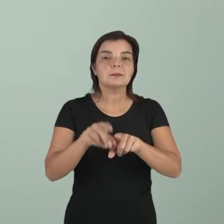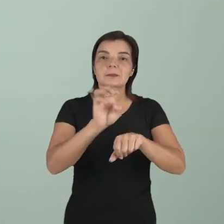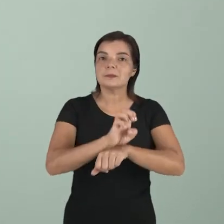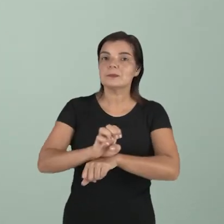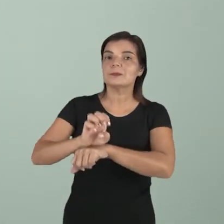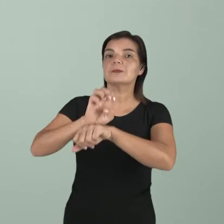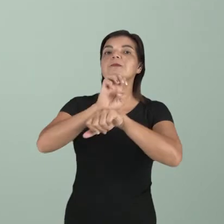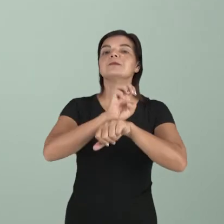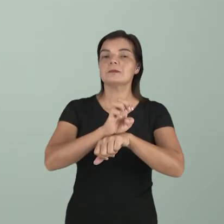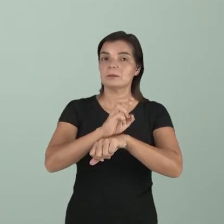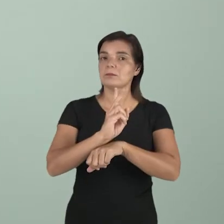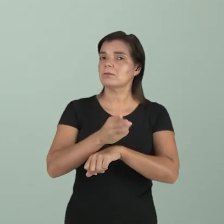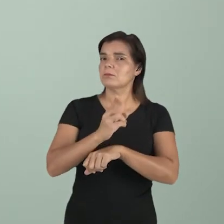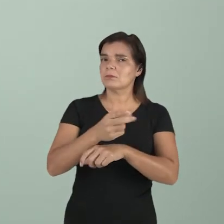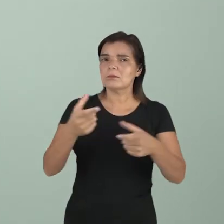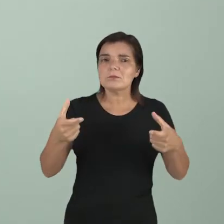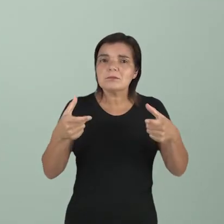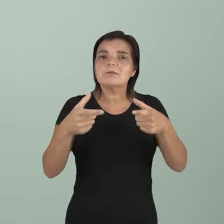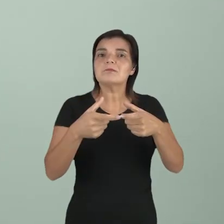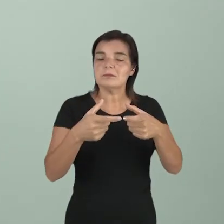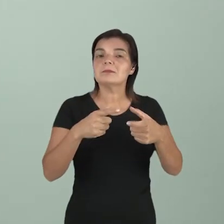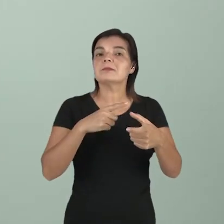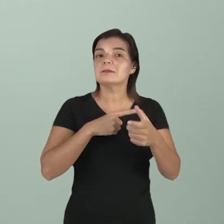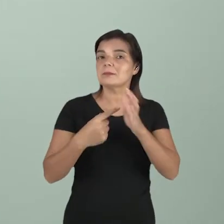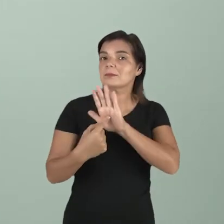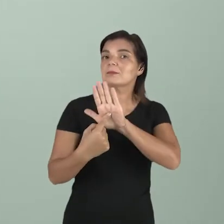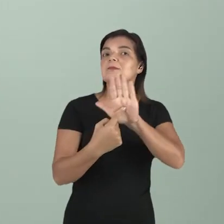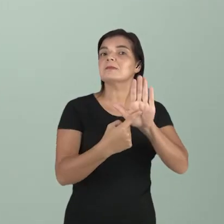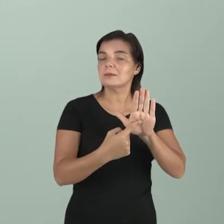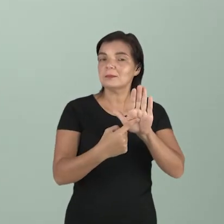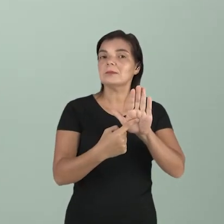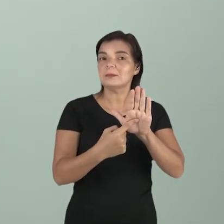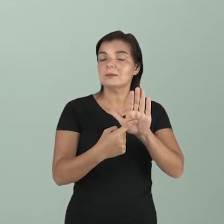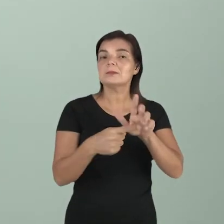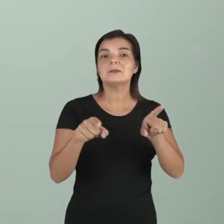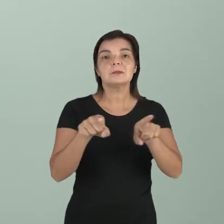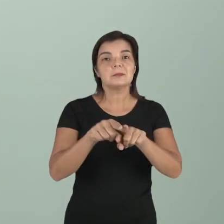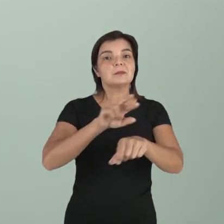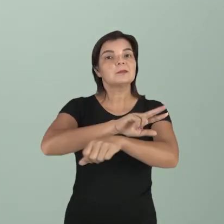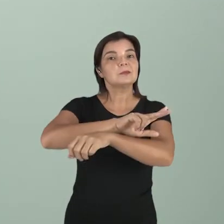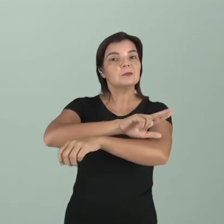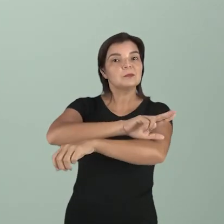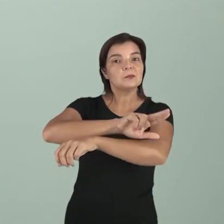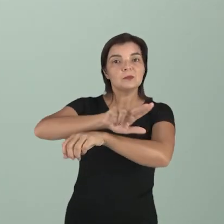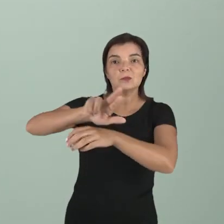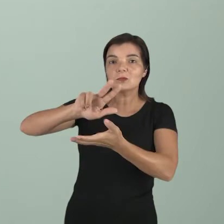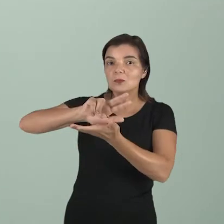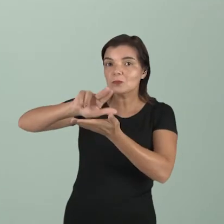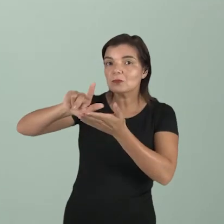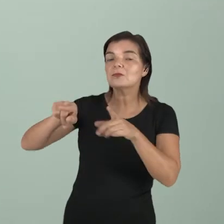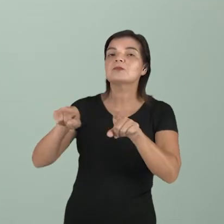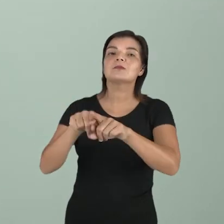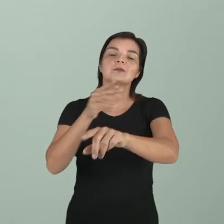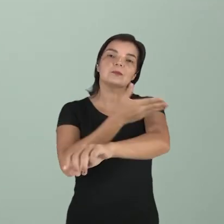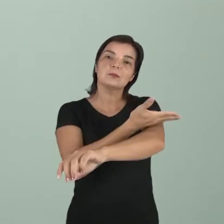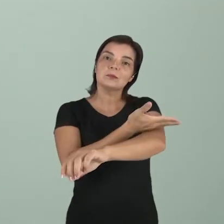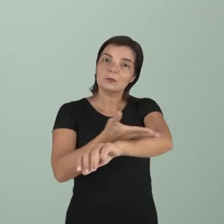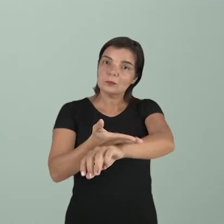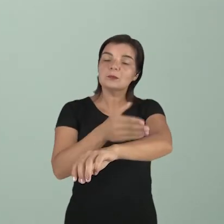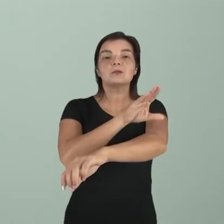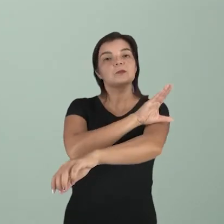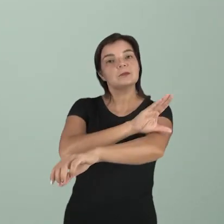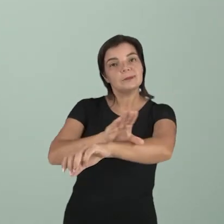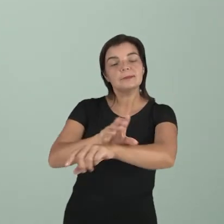mesmo bem fora do Acre, é a baixaria, que é um prato típico daqui do nosso